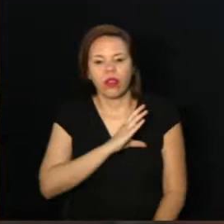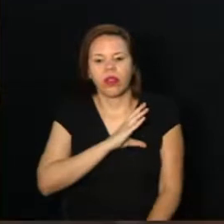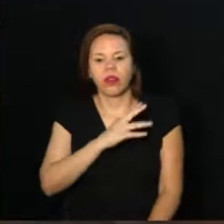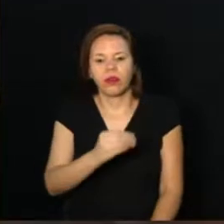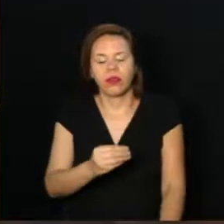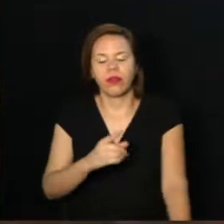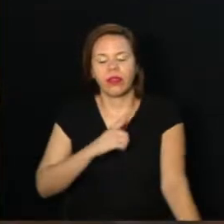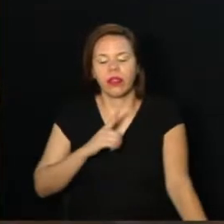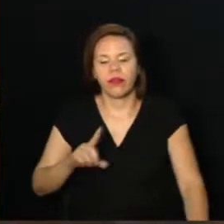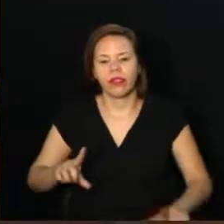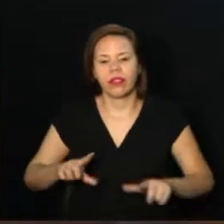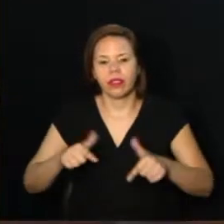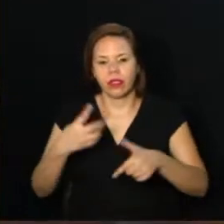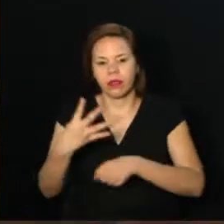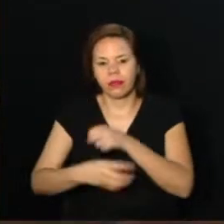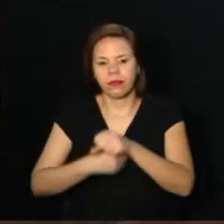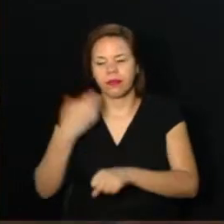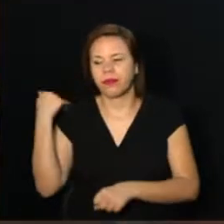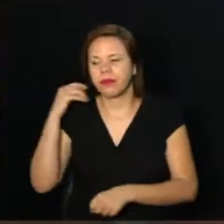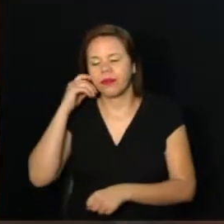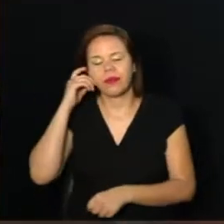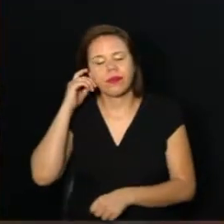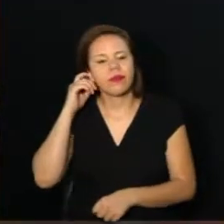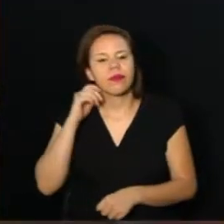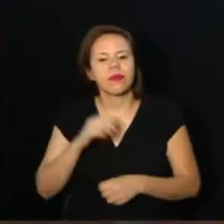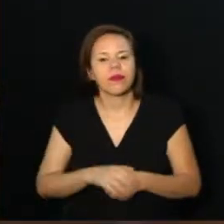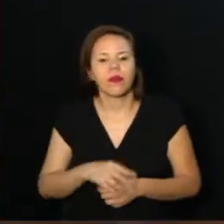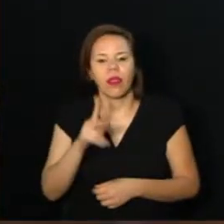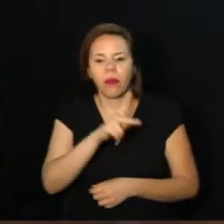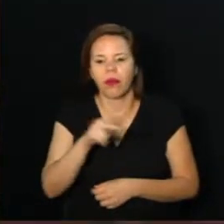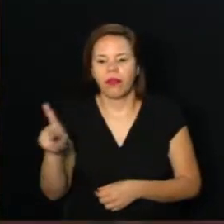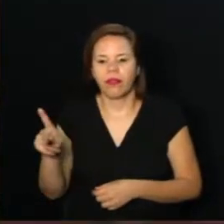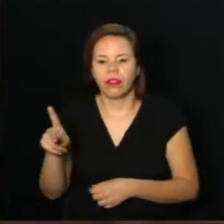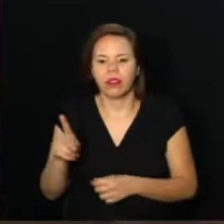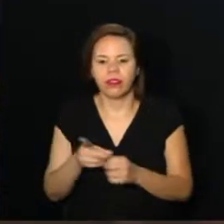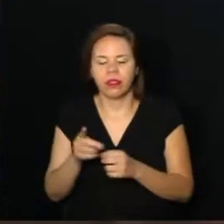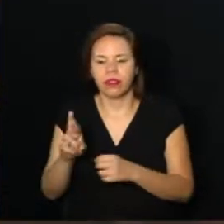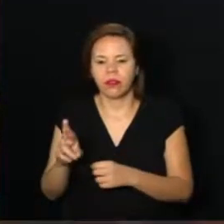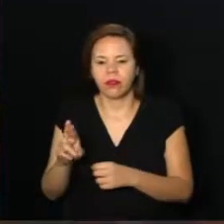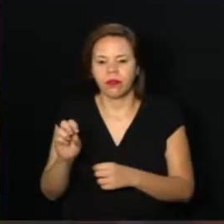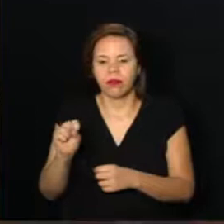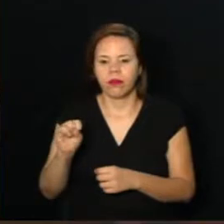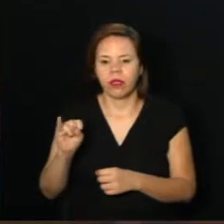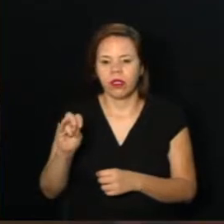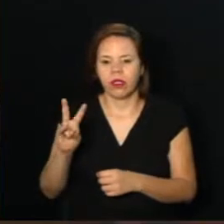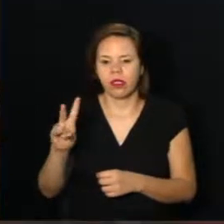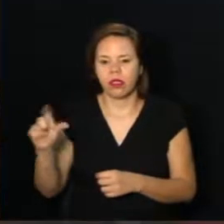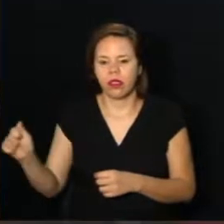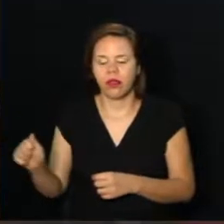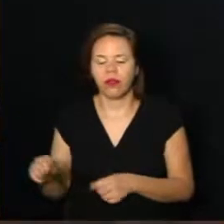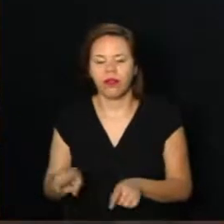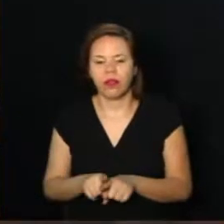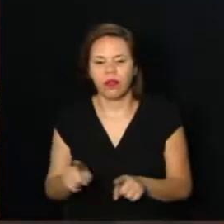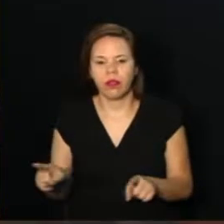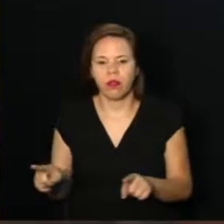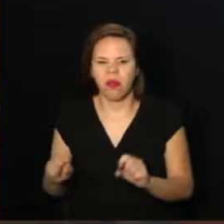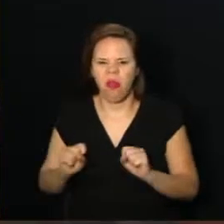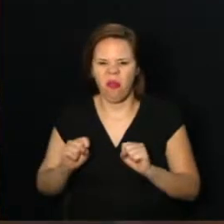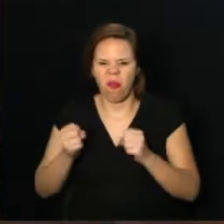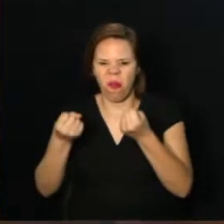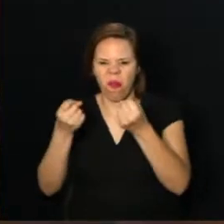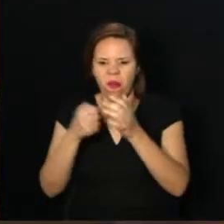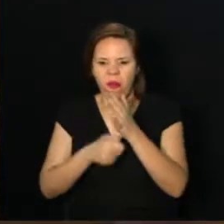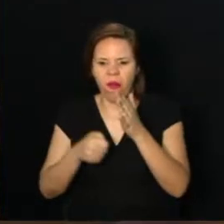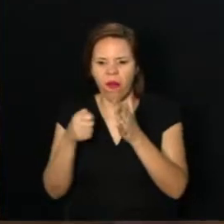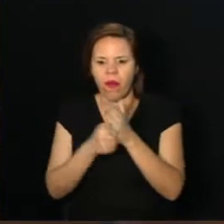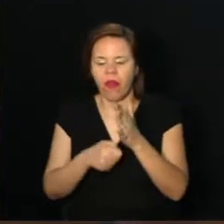essa iniciativa há 4 anos atrás, a professora doutora Silvia Ciasca, que levantou essa bandeira inicialmente,